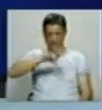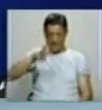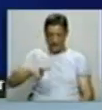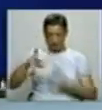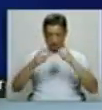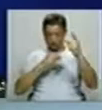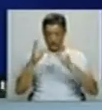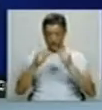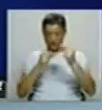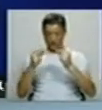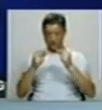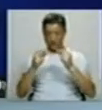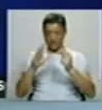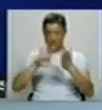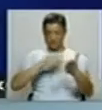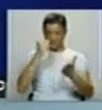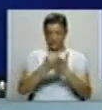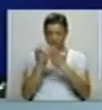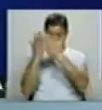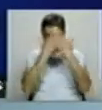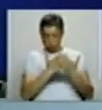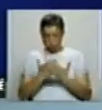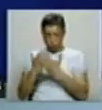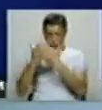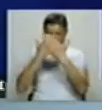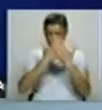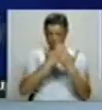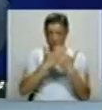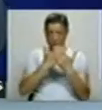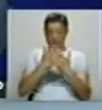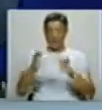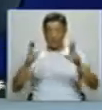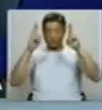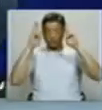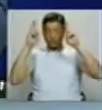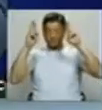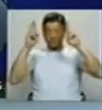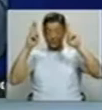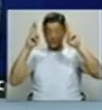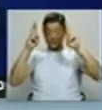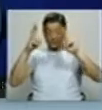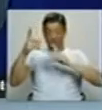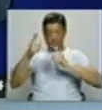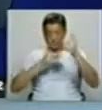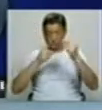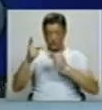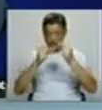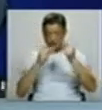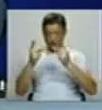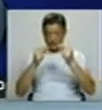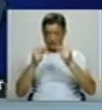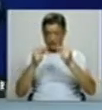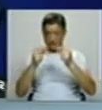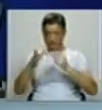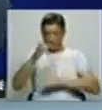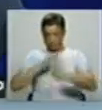então, sempre que há um estudo baseado no Gaia, há toda uma expectativa. E este leva-nos para as estrelas. O que nos diz